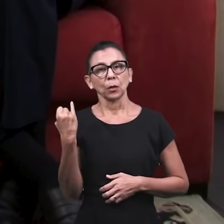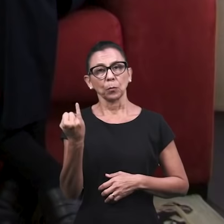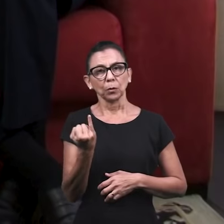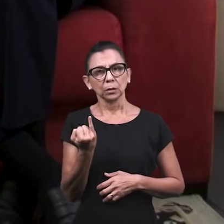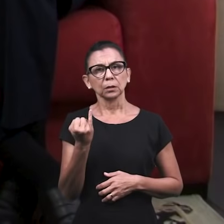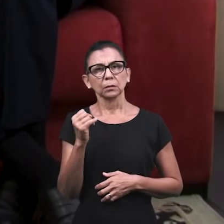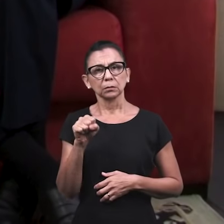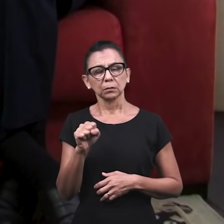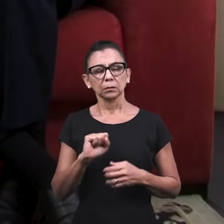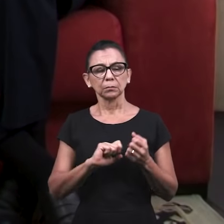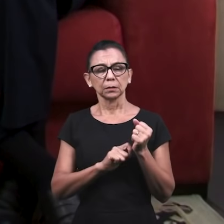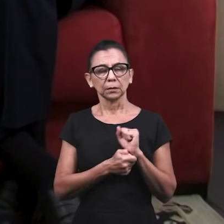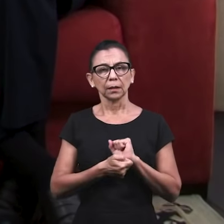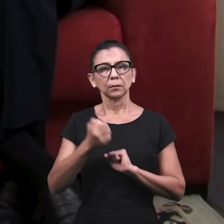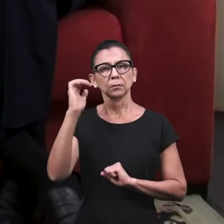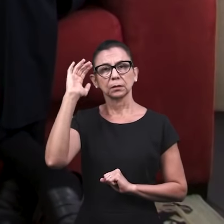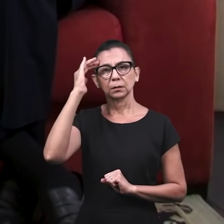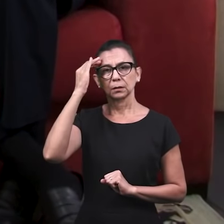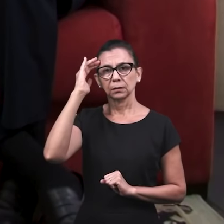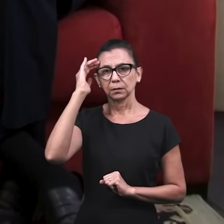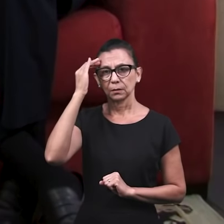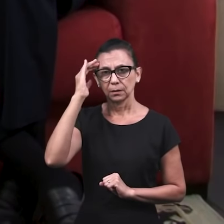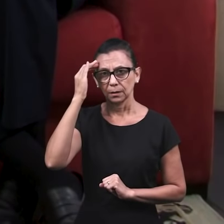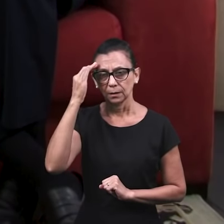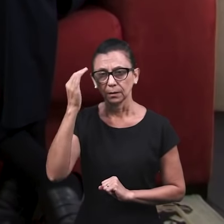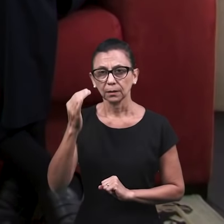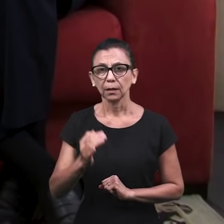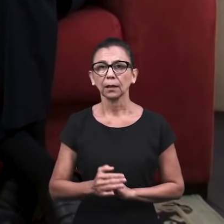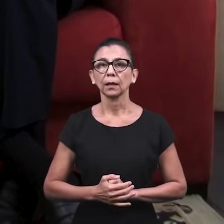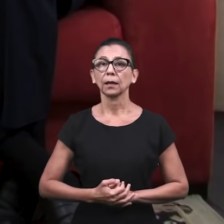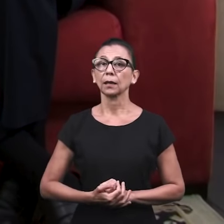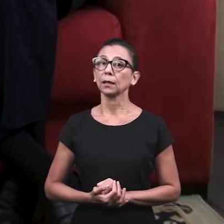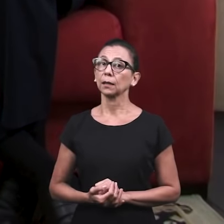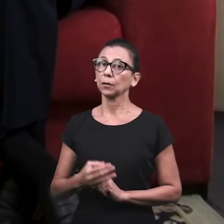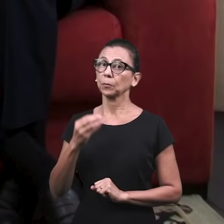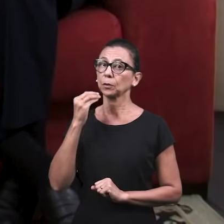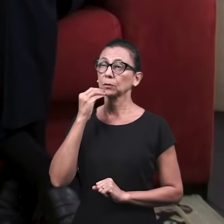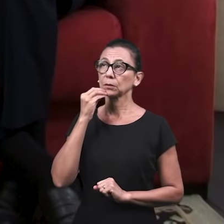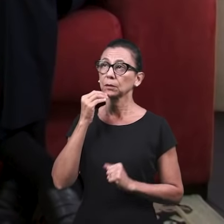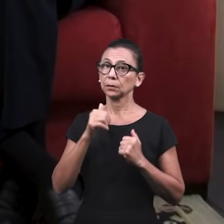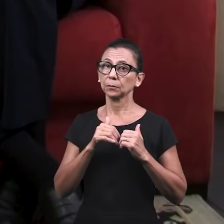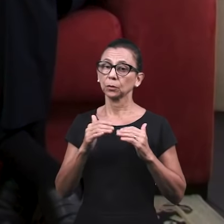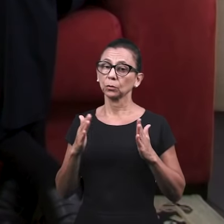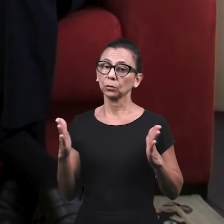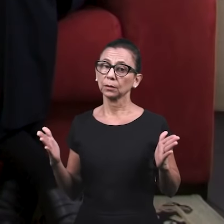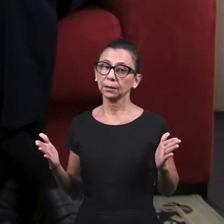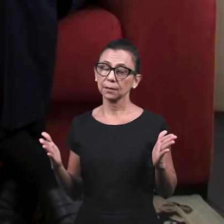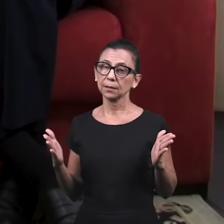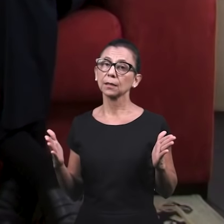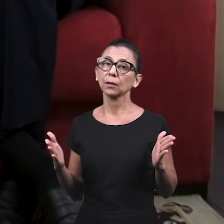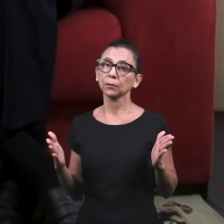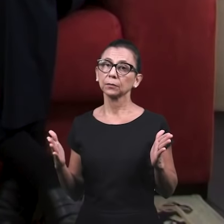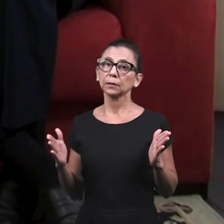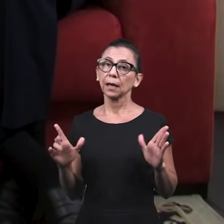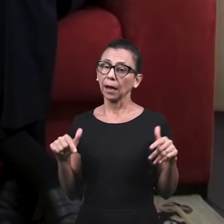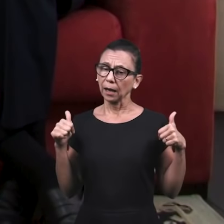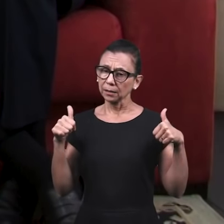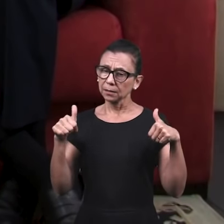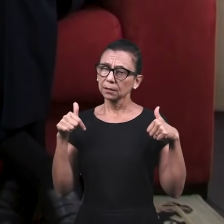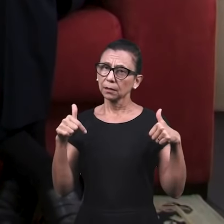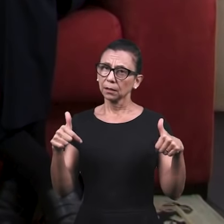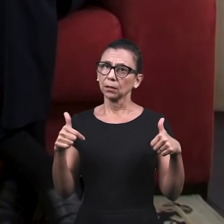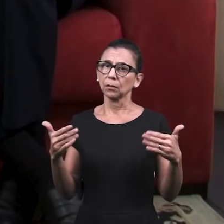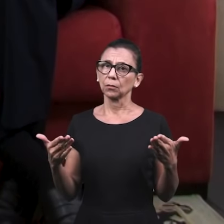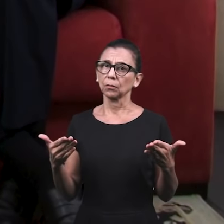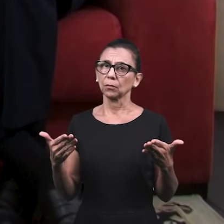de Jesus. É tão importante quanto esse entendimento dar a oportunidade e tomar as ações necessárias para